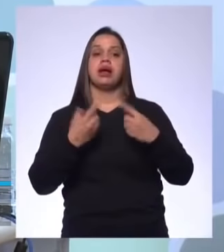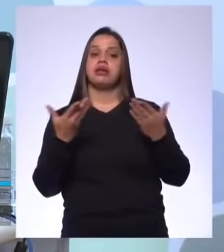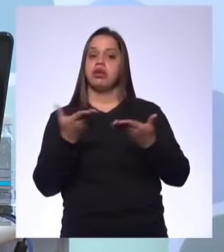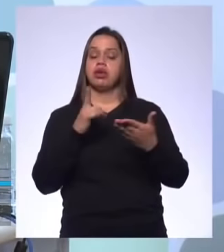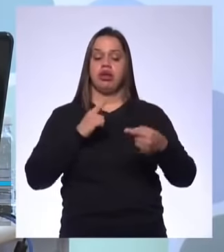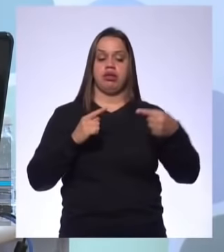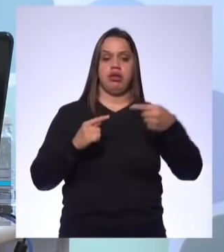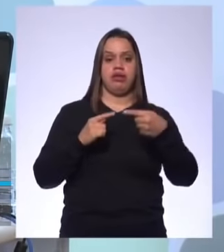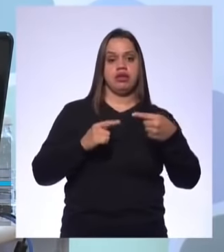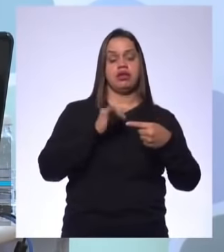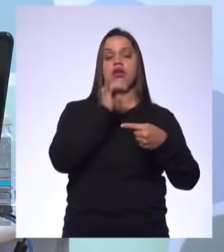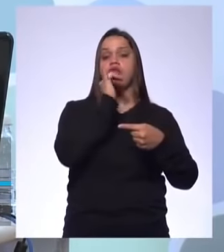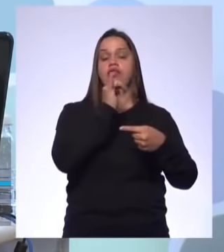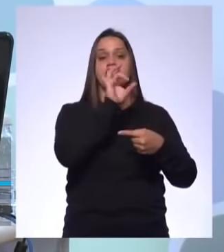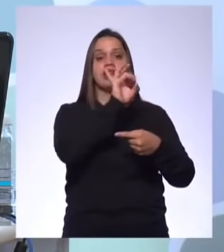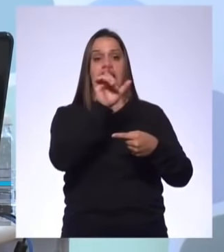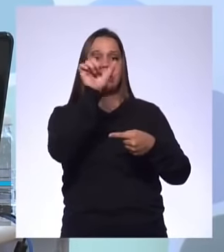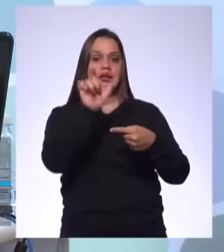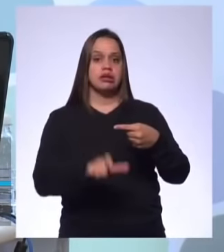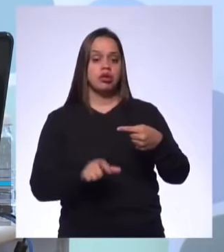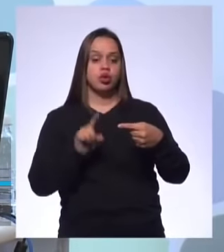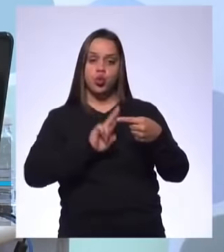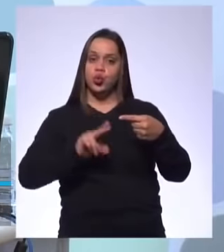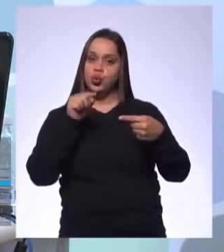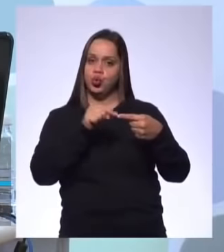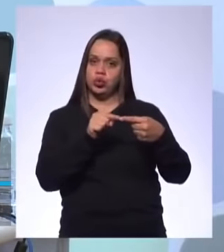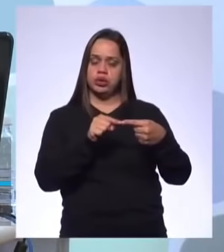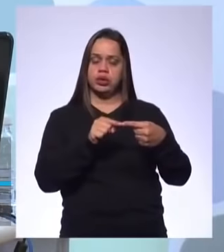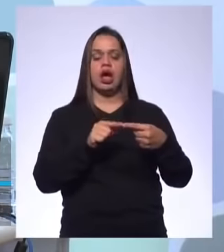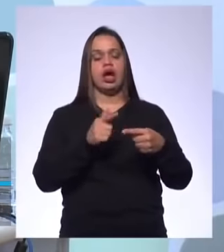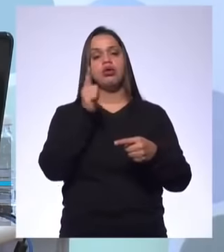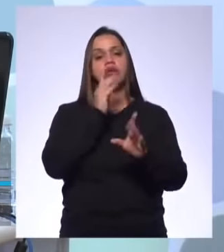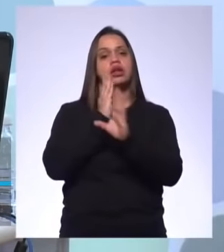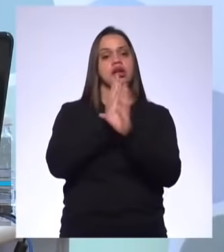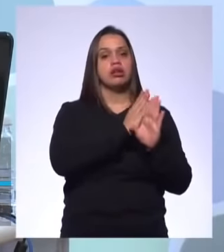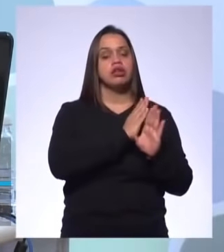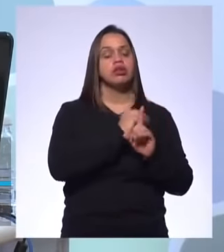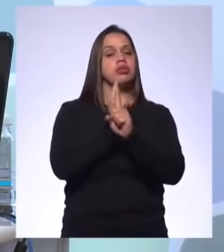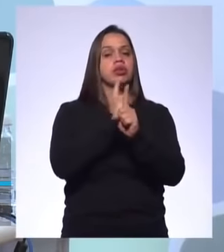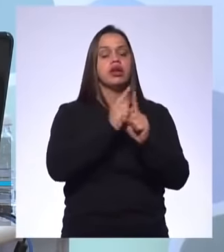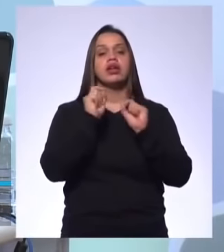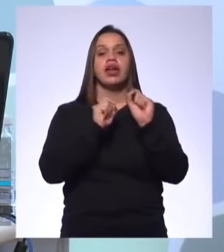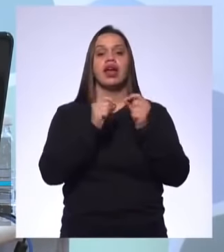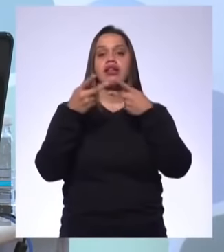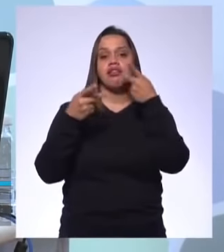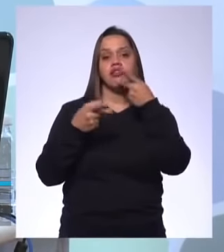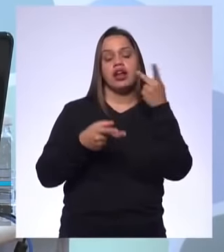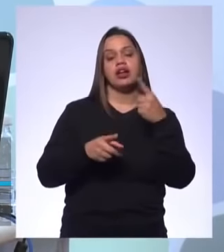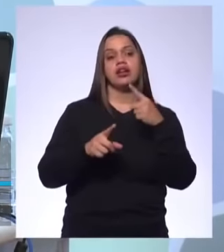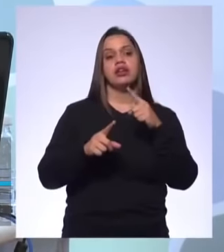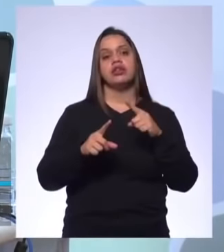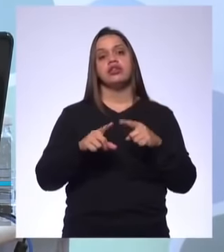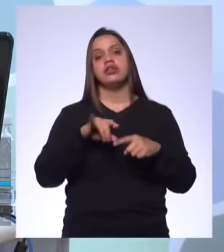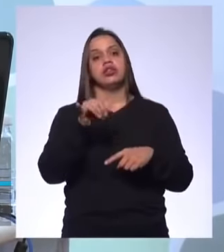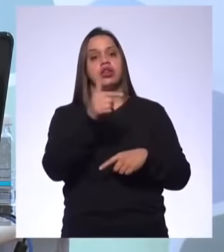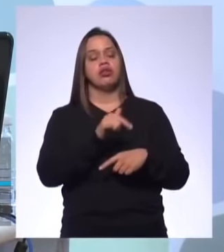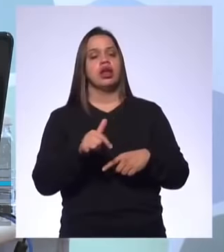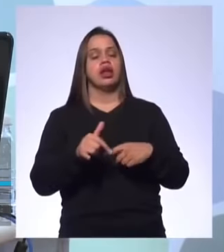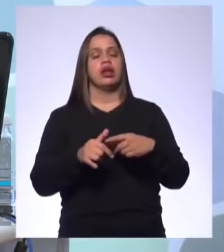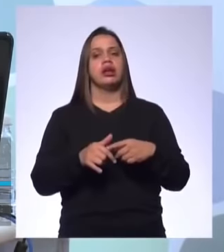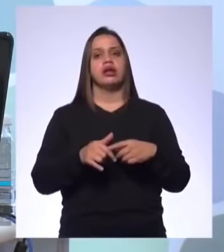cada personagem é pontuada aí pelo travessão. Aí a gente consegue identificar até quem está falando, mesmo não tendo dito assim,